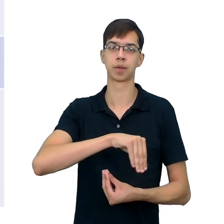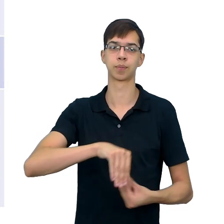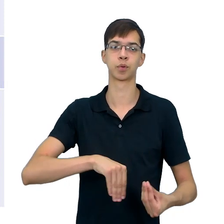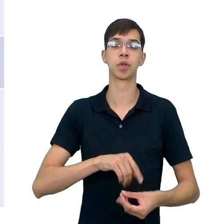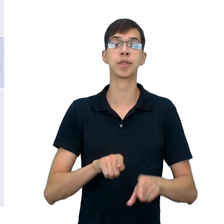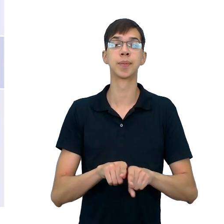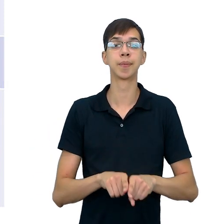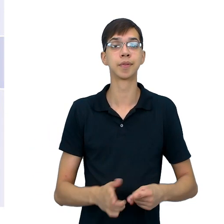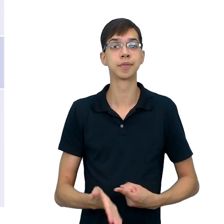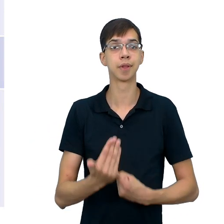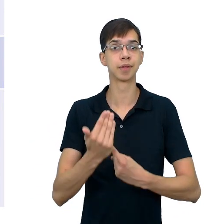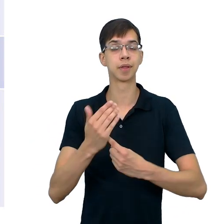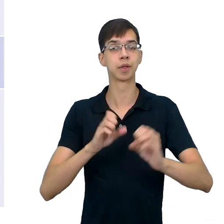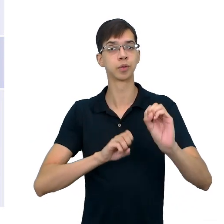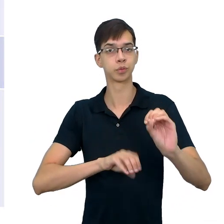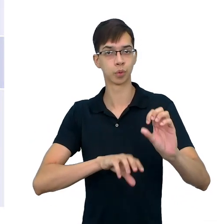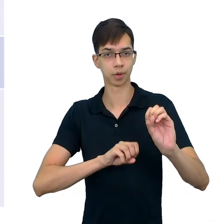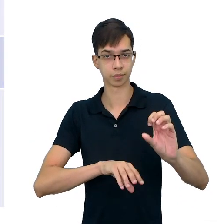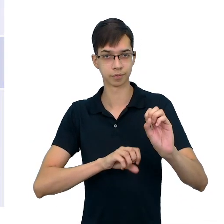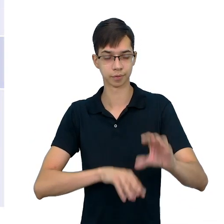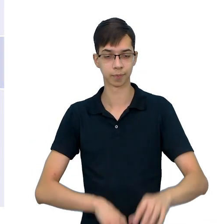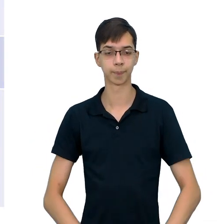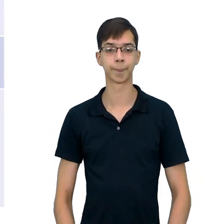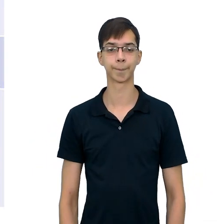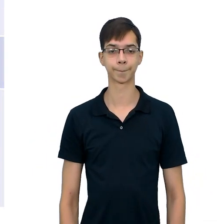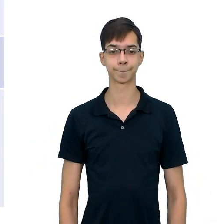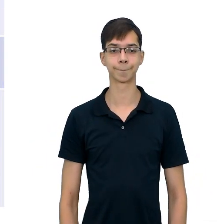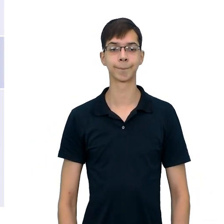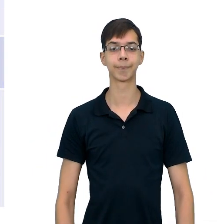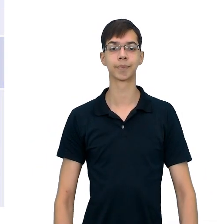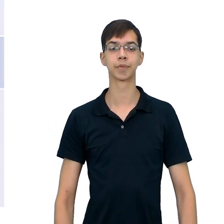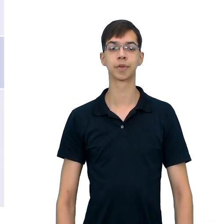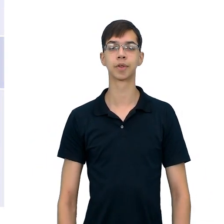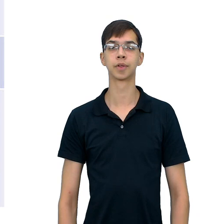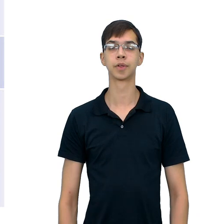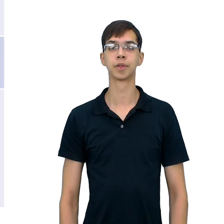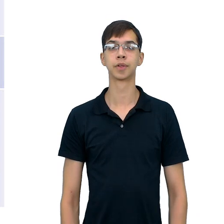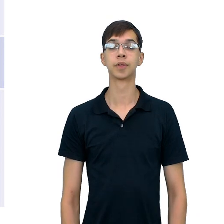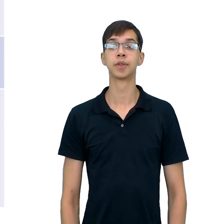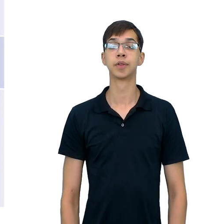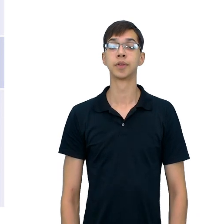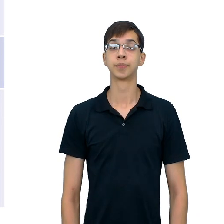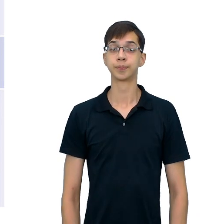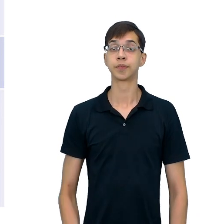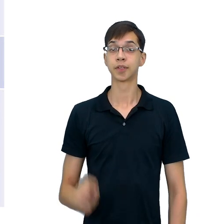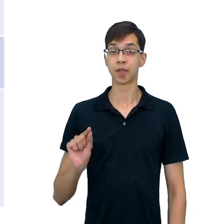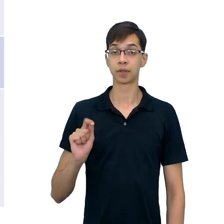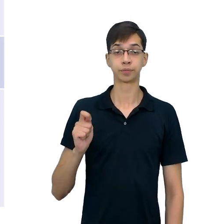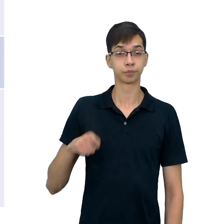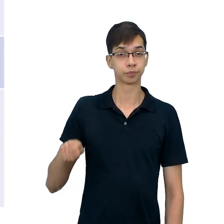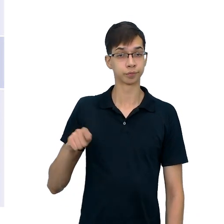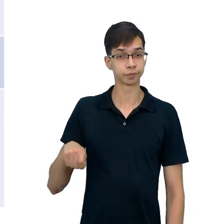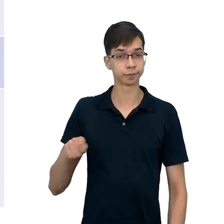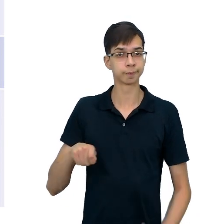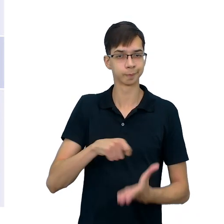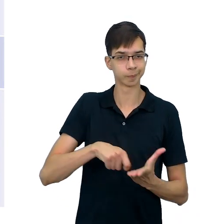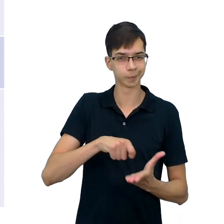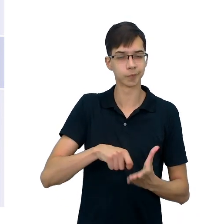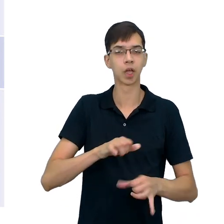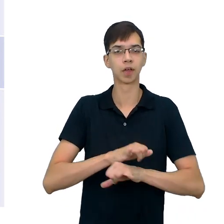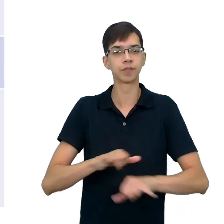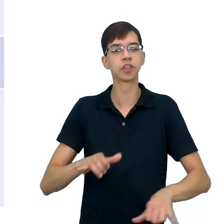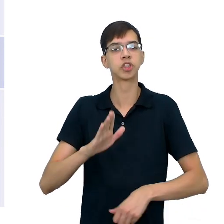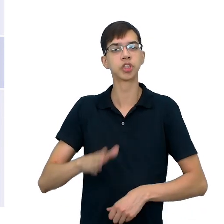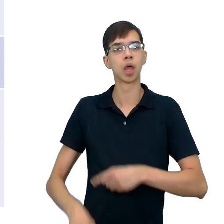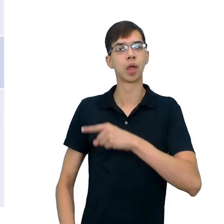na Educação, e os organizadores, eles destacam, né, que além da organização das atividades, os elementos, eles